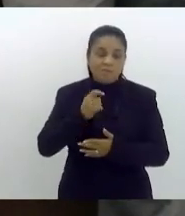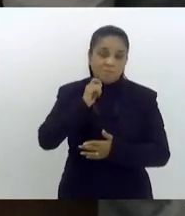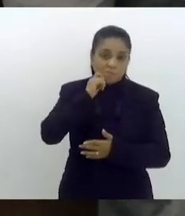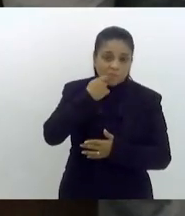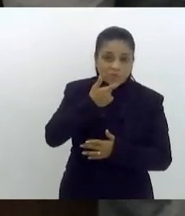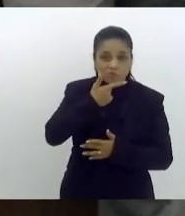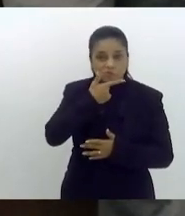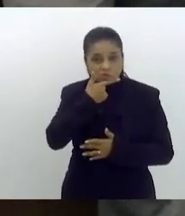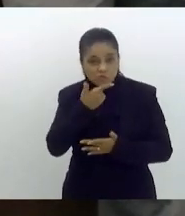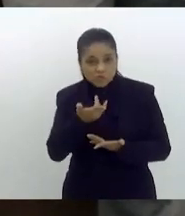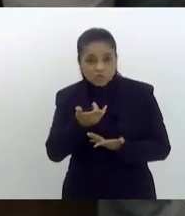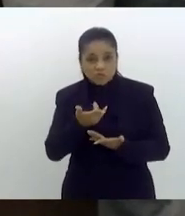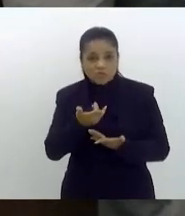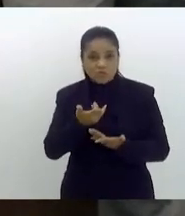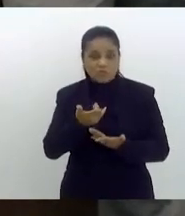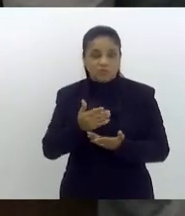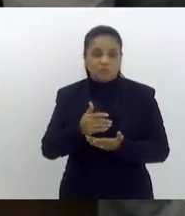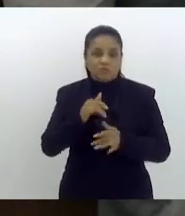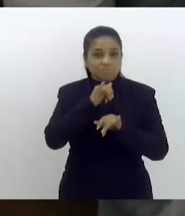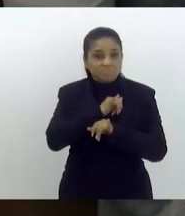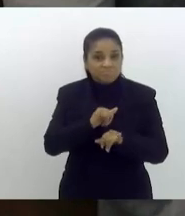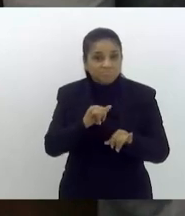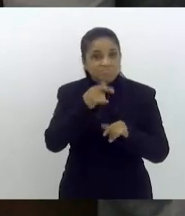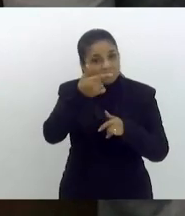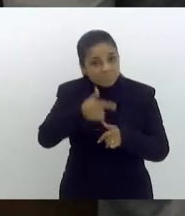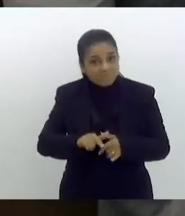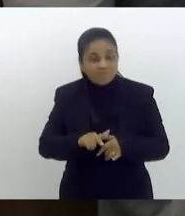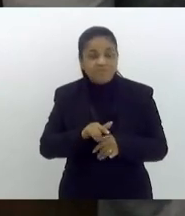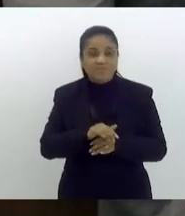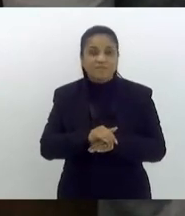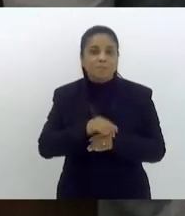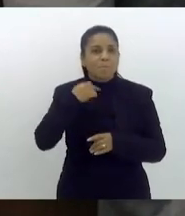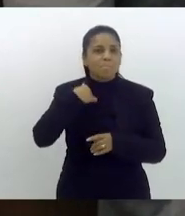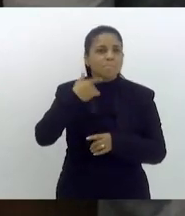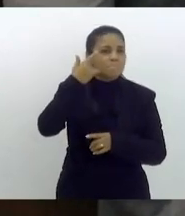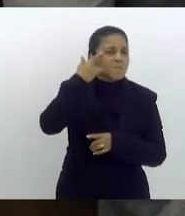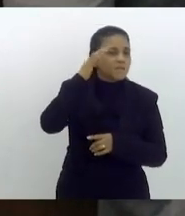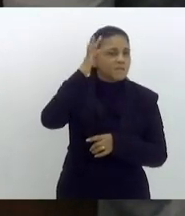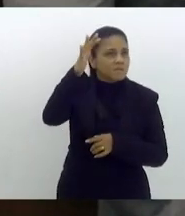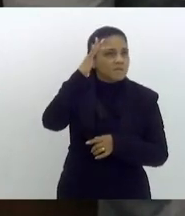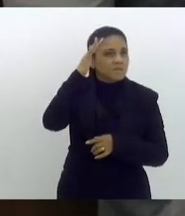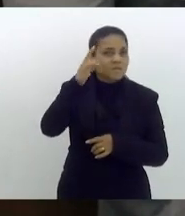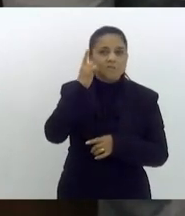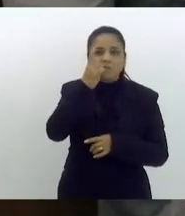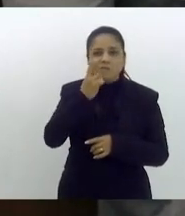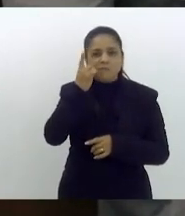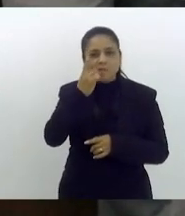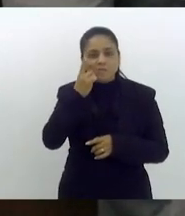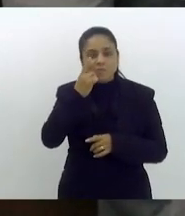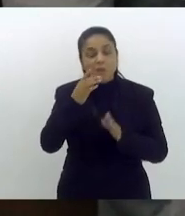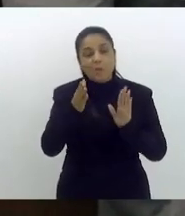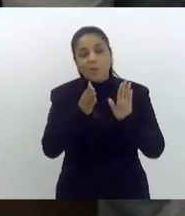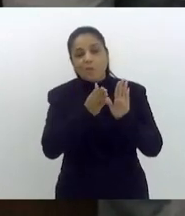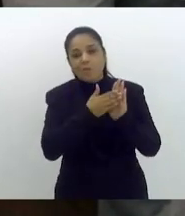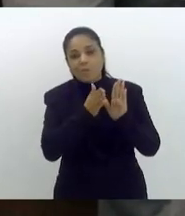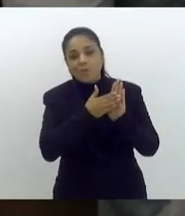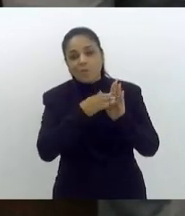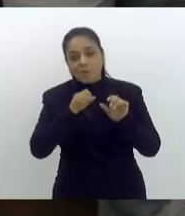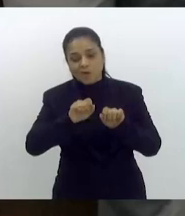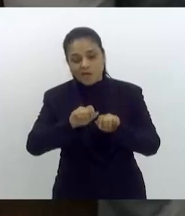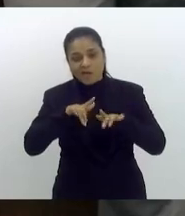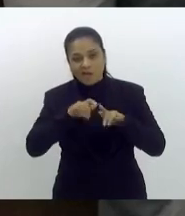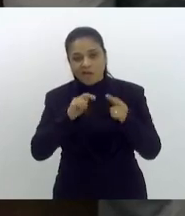mais Imagine se um deputado a essa